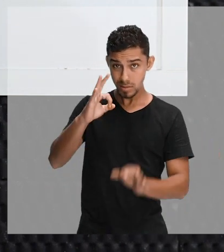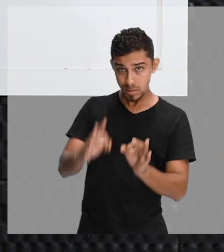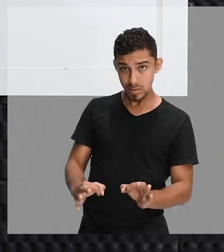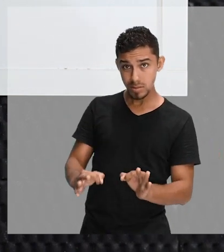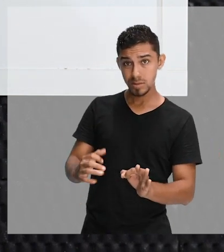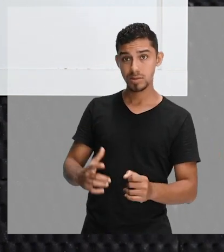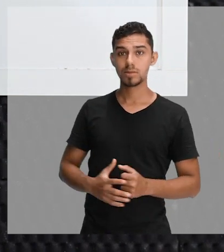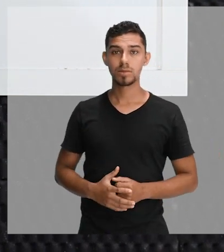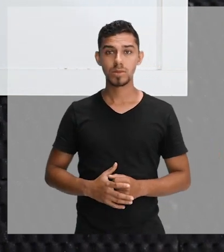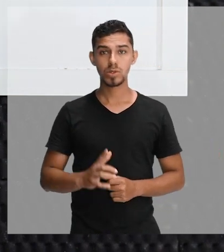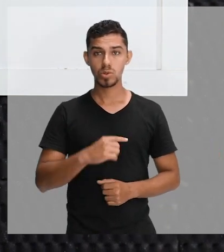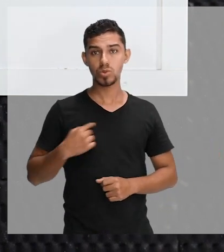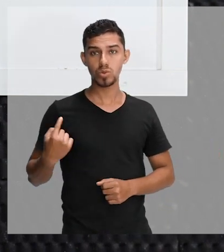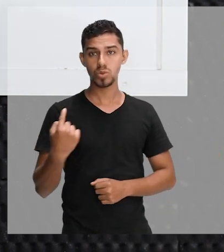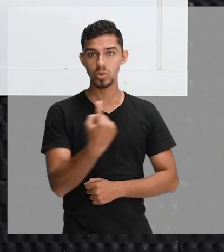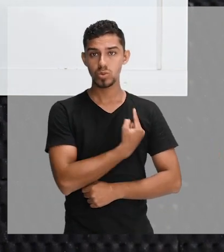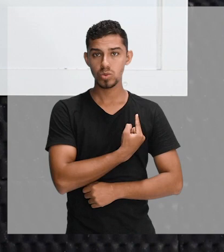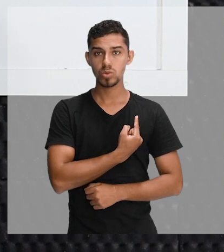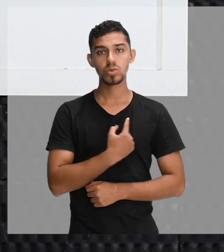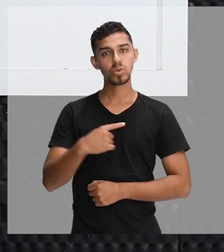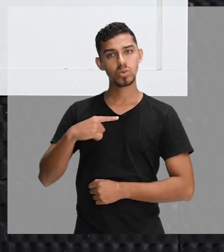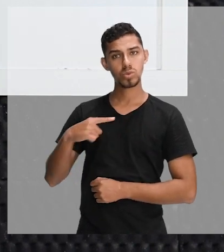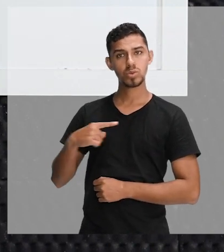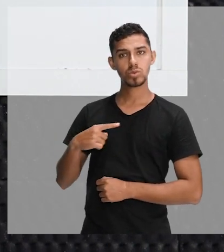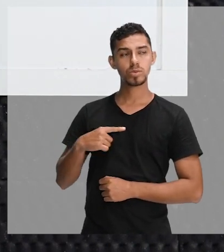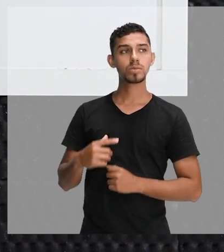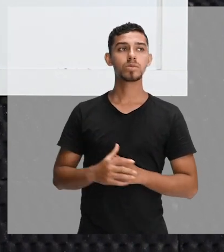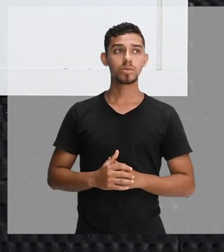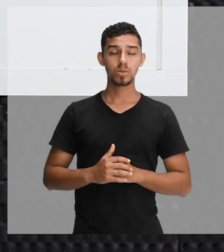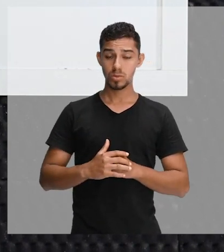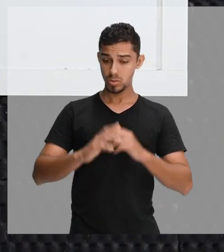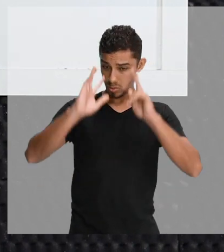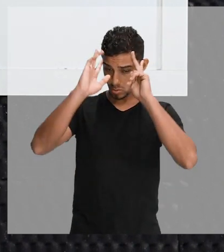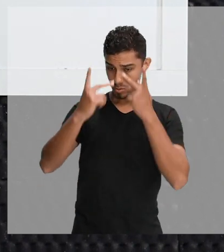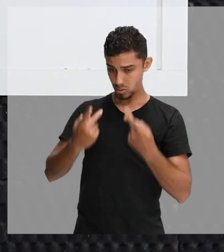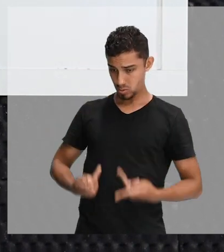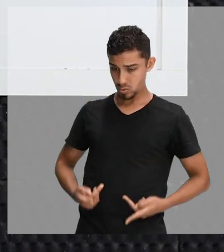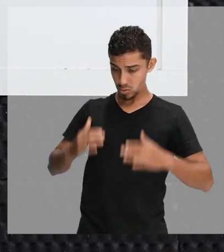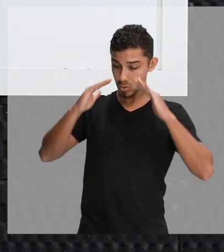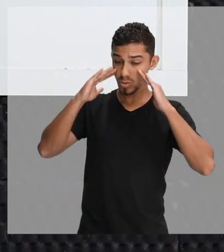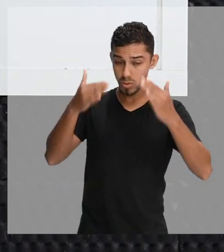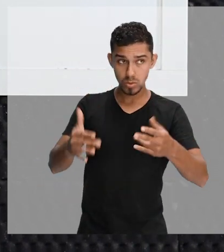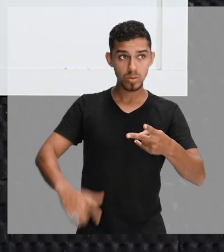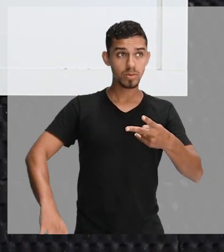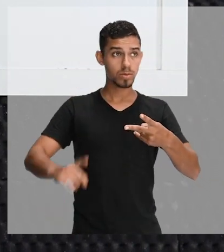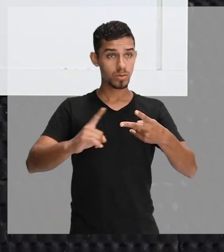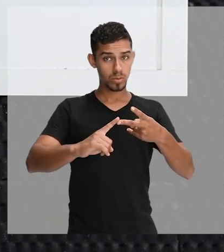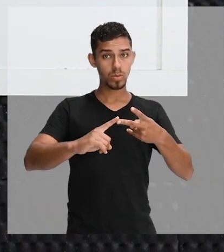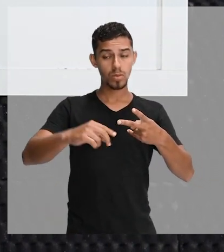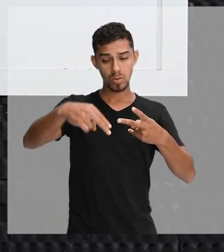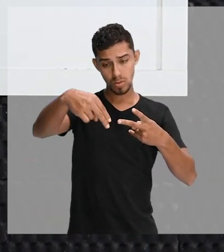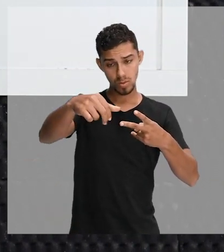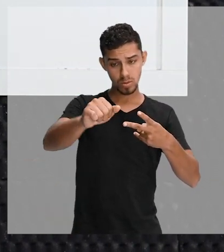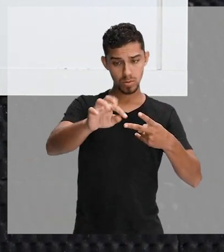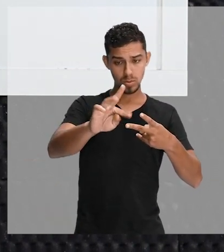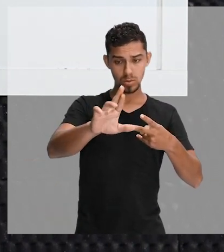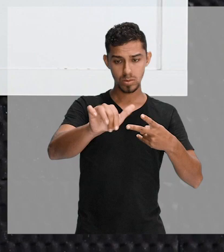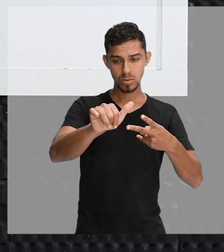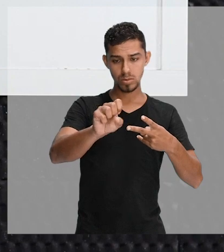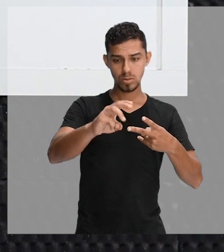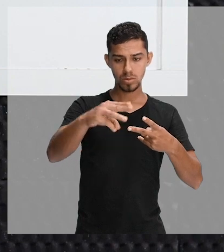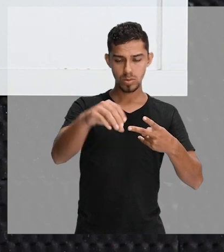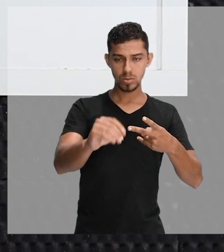Então nós temos aqui para vocês o antropocentrismo, o ser humano, o naturalismo, a natureza,